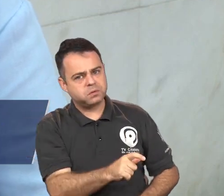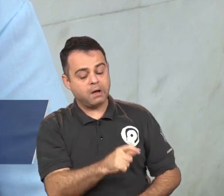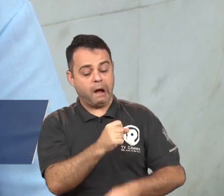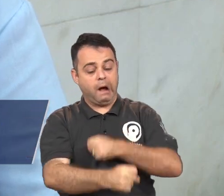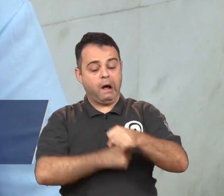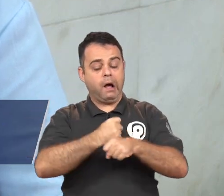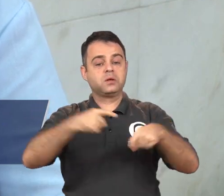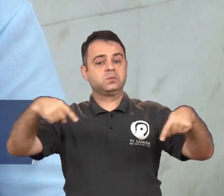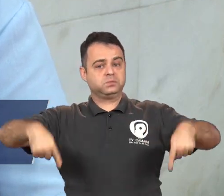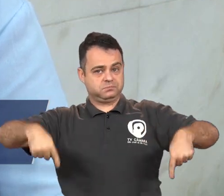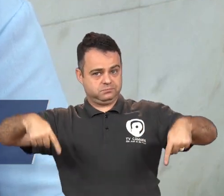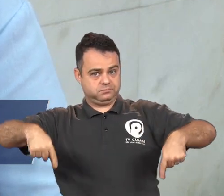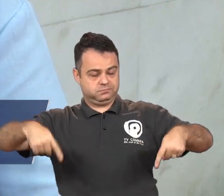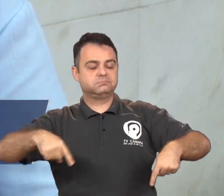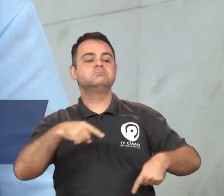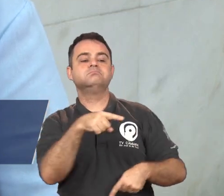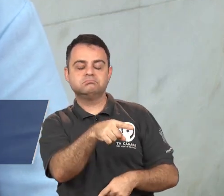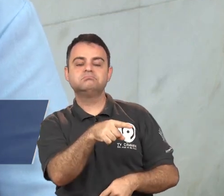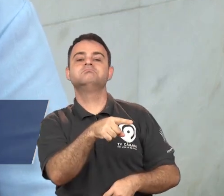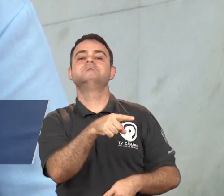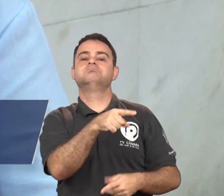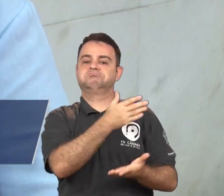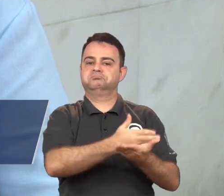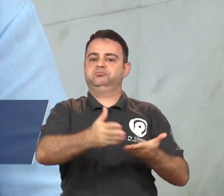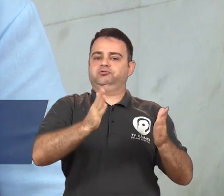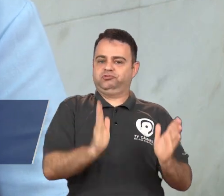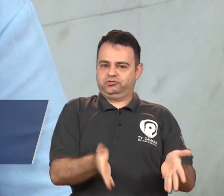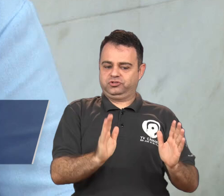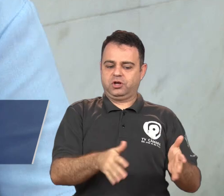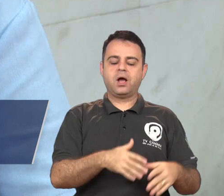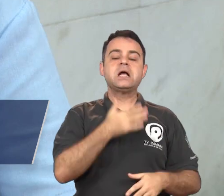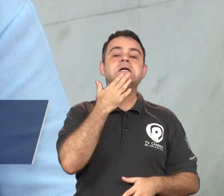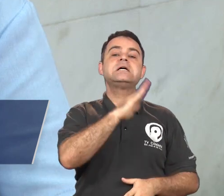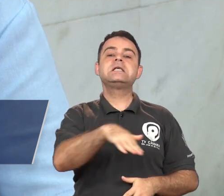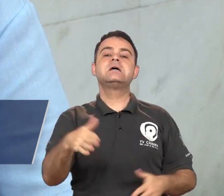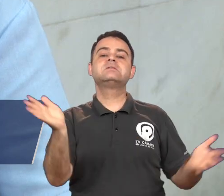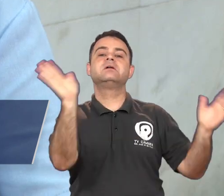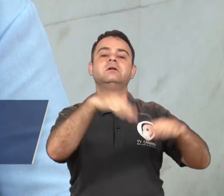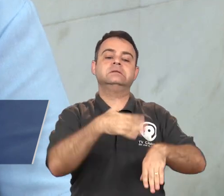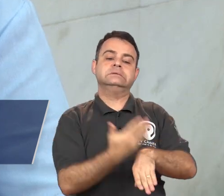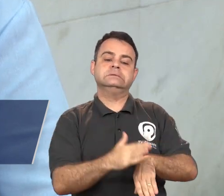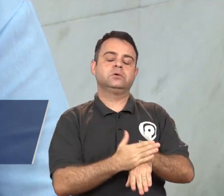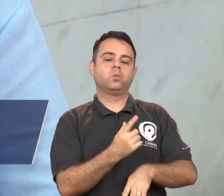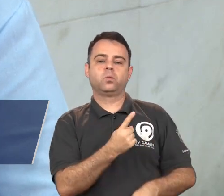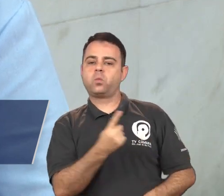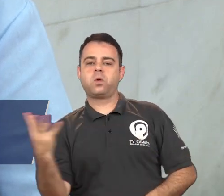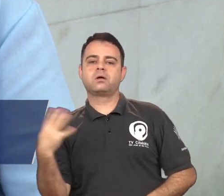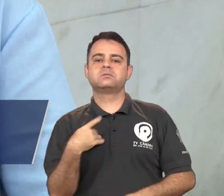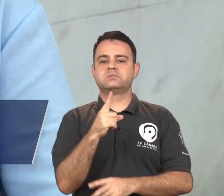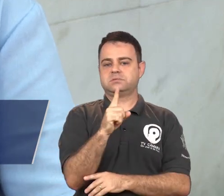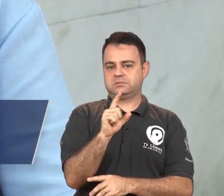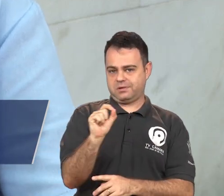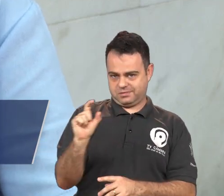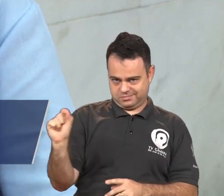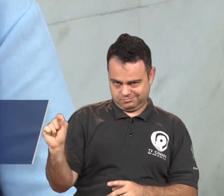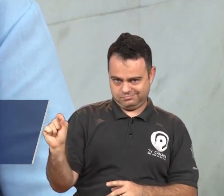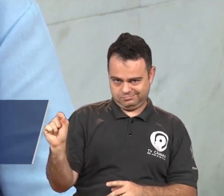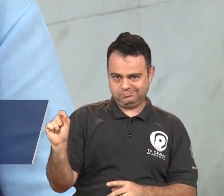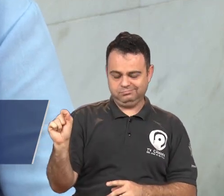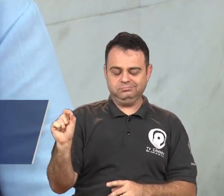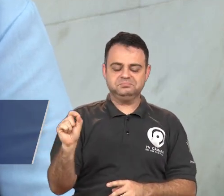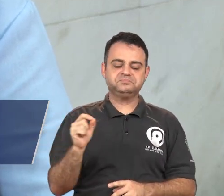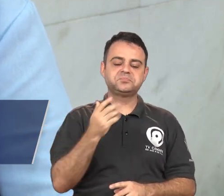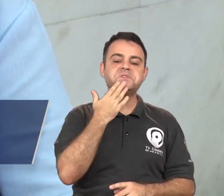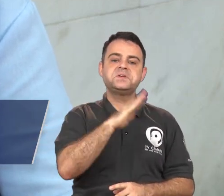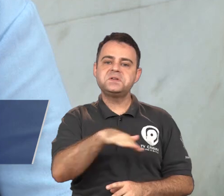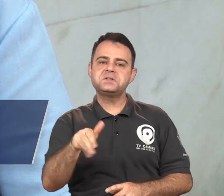esse ano com o projeto social. Já tem 100 crianças fazendo trabalho. E é muito bacana, trabalha de crianças